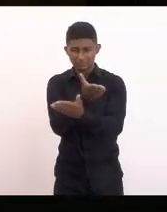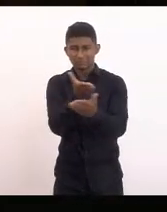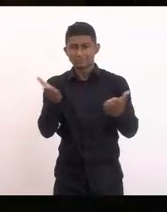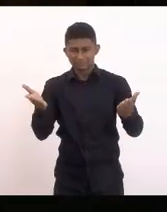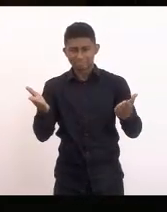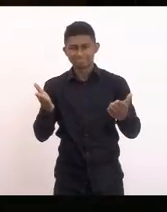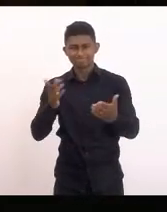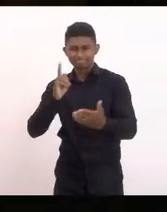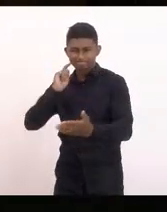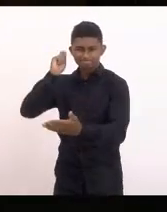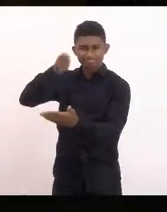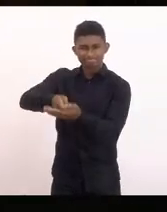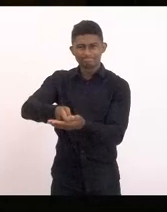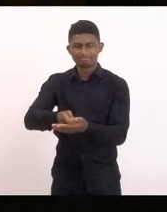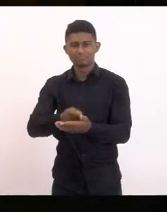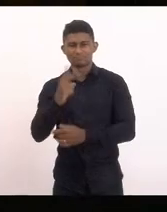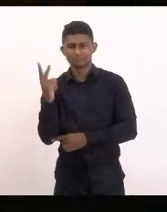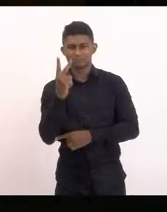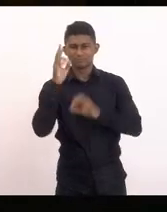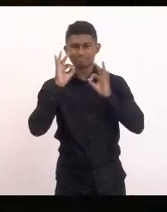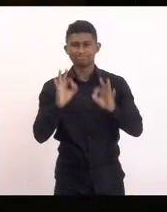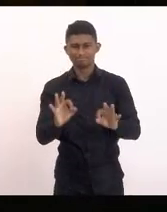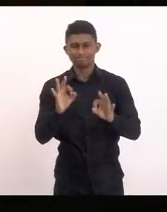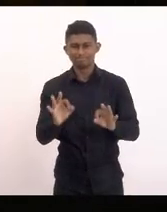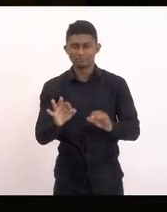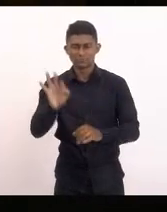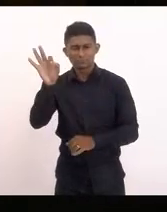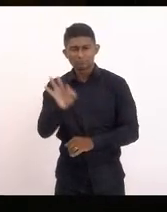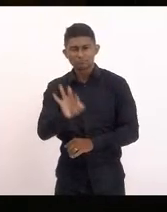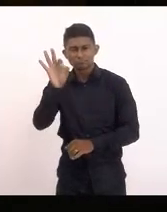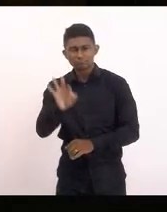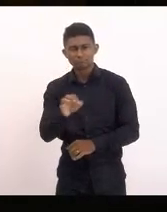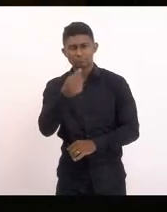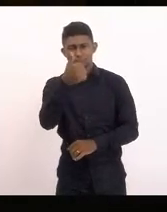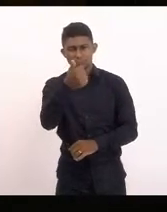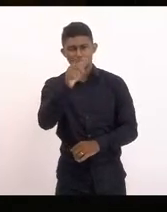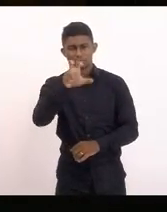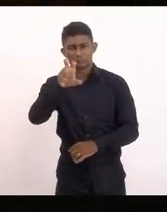senhores com o valor que lhes é merecido num percentual de 150,